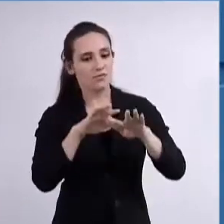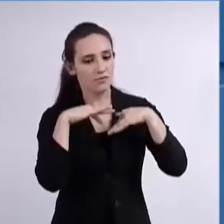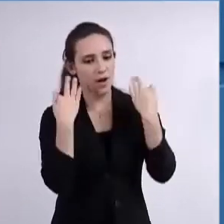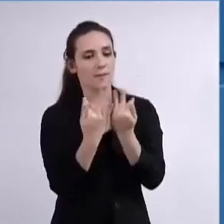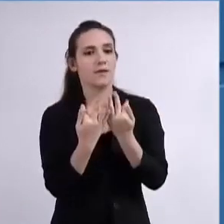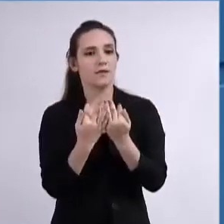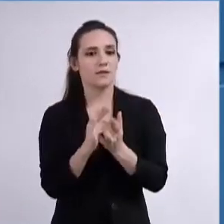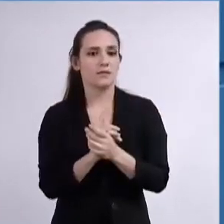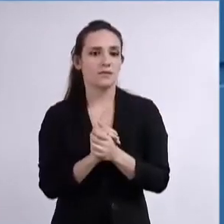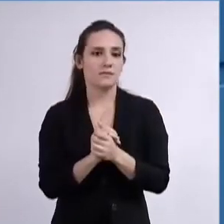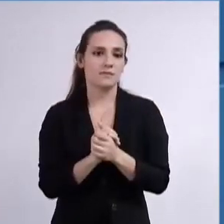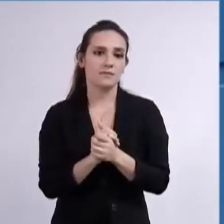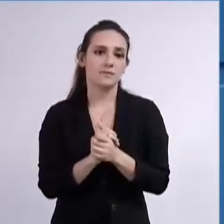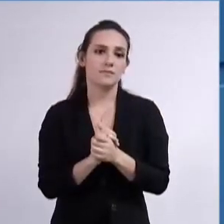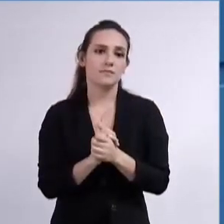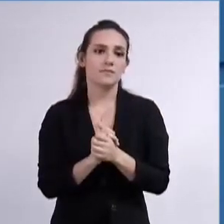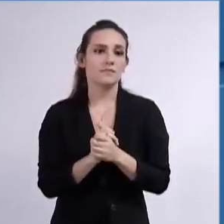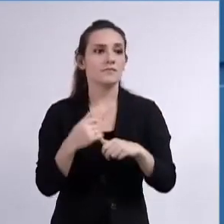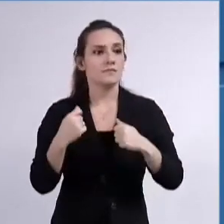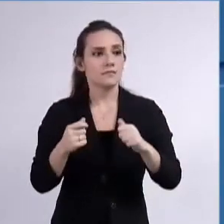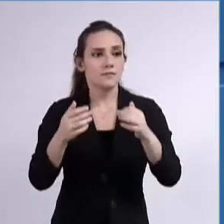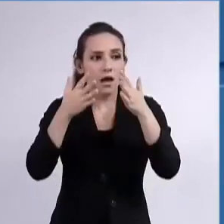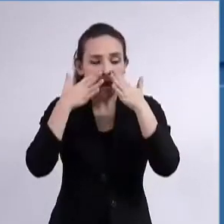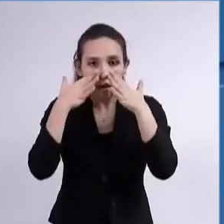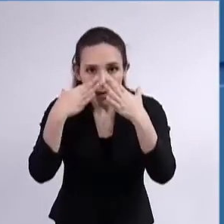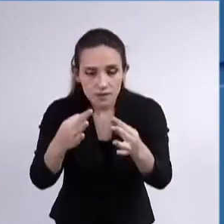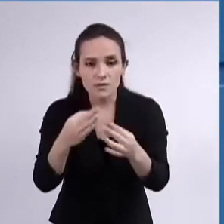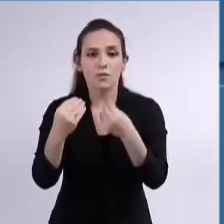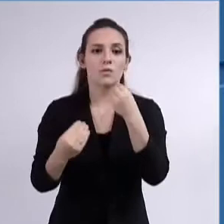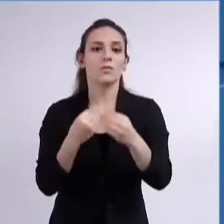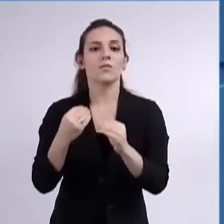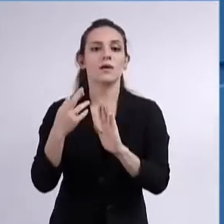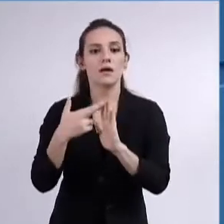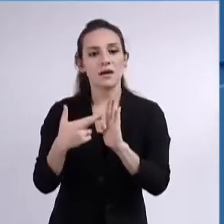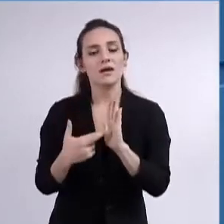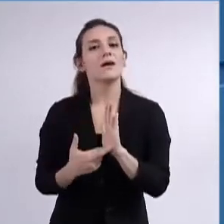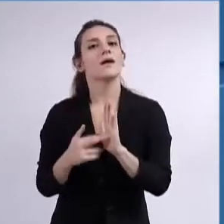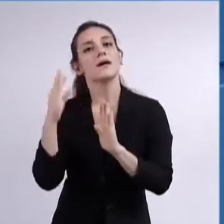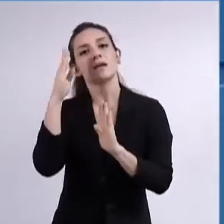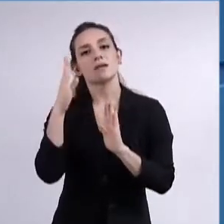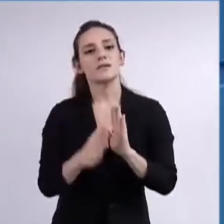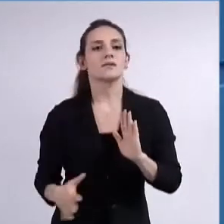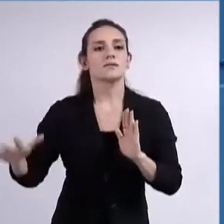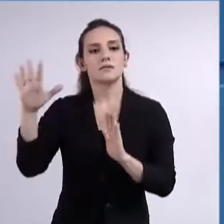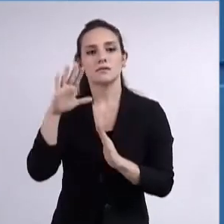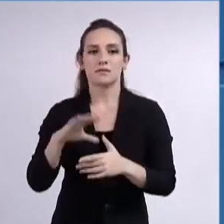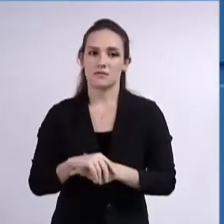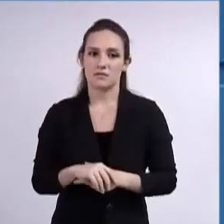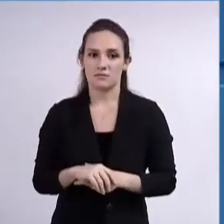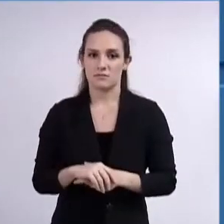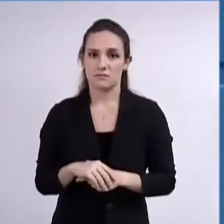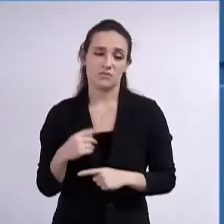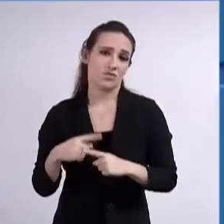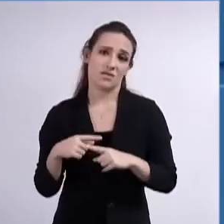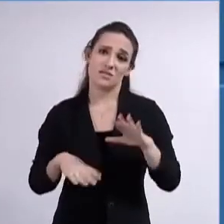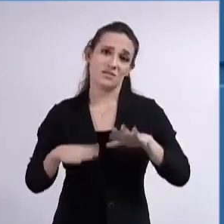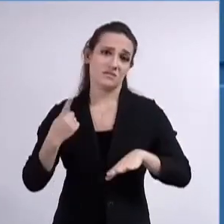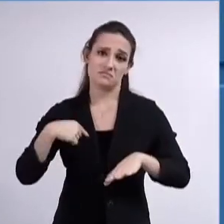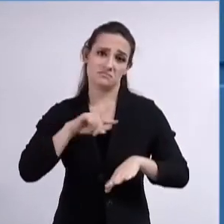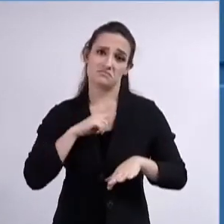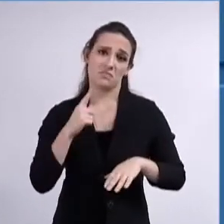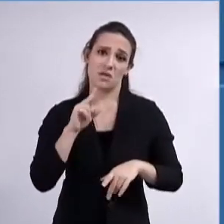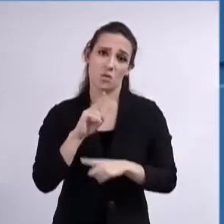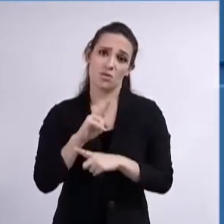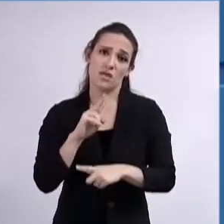e prestar atenção numa regulamentação nacional, porque de fato não há controle algum sobre o que circula na